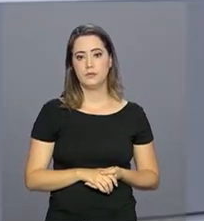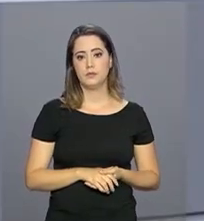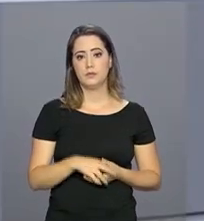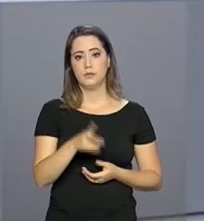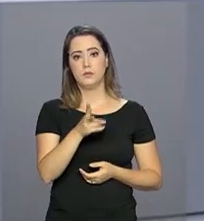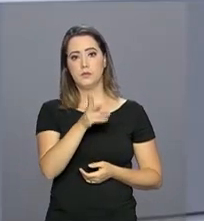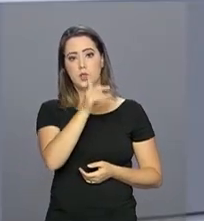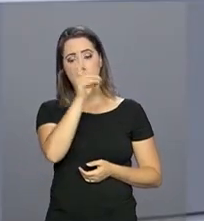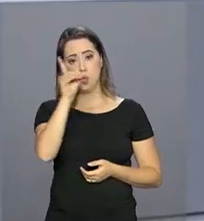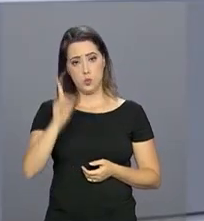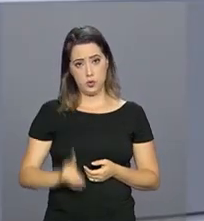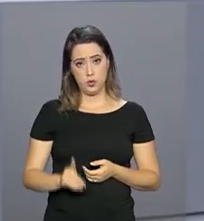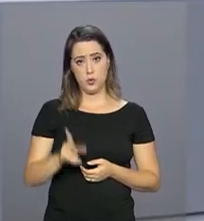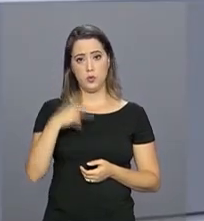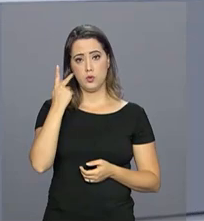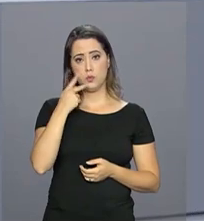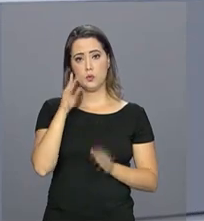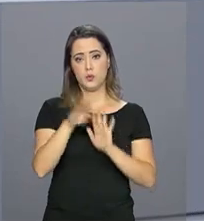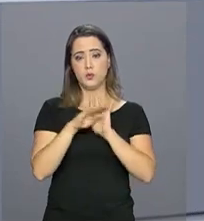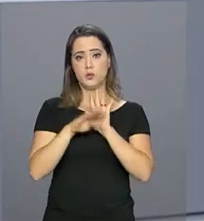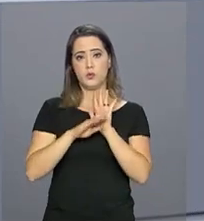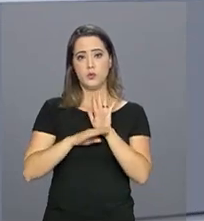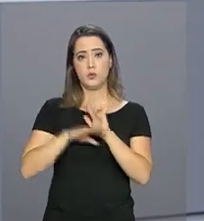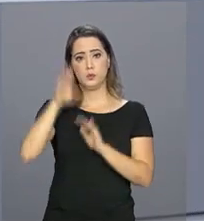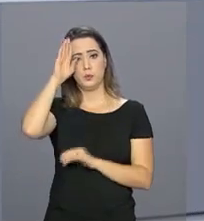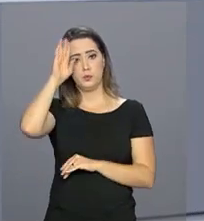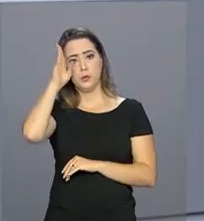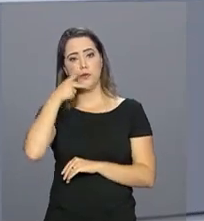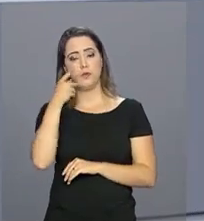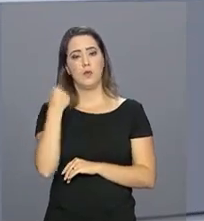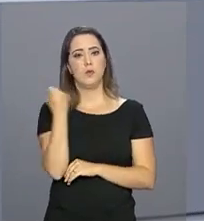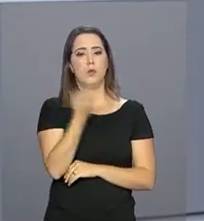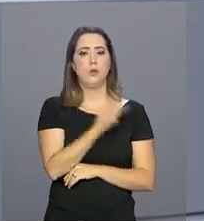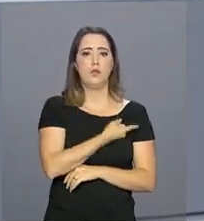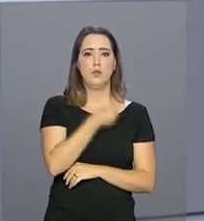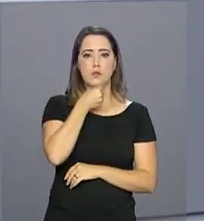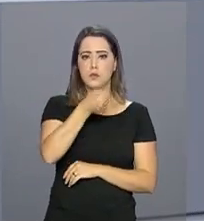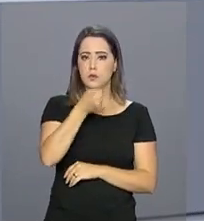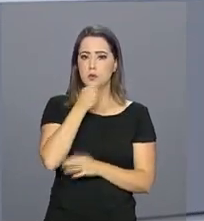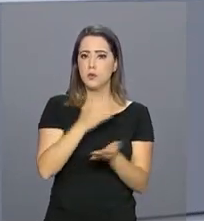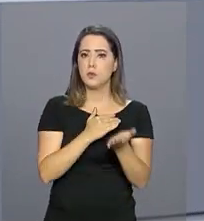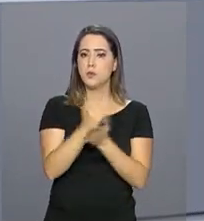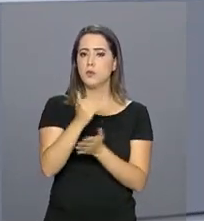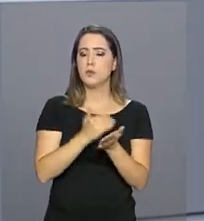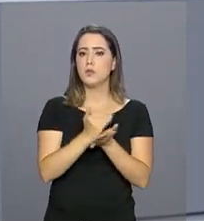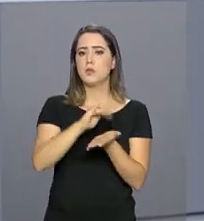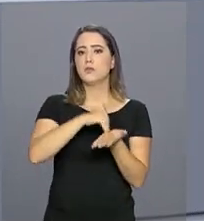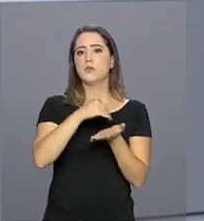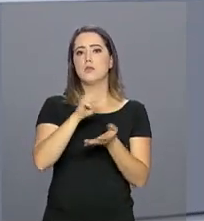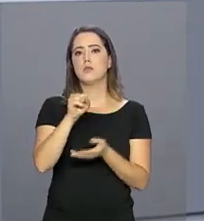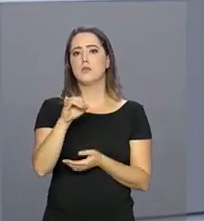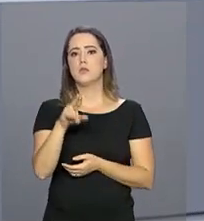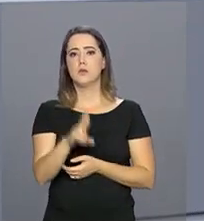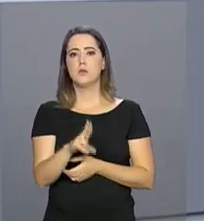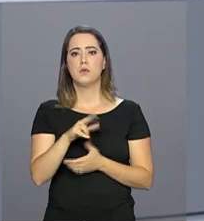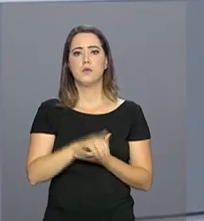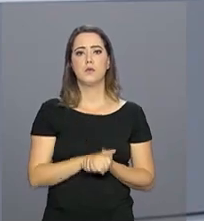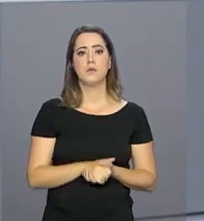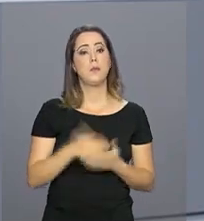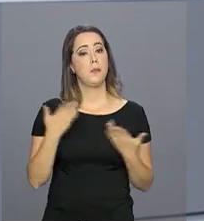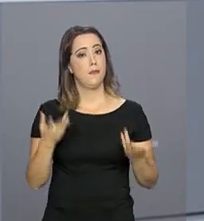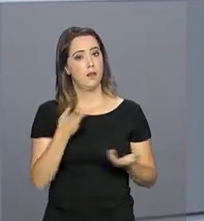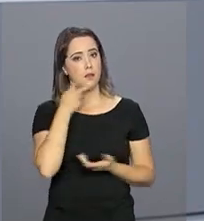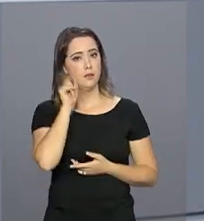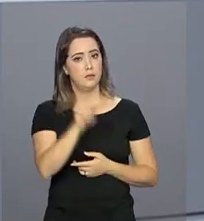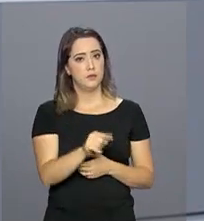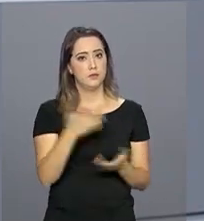de políticas e programas de educação superior falou com a nossa reportagem sobre o início do período de matrículas no sisu ele